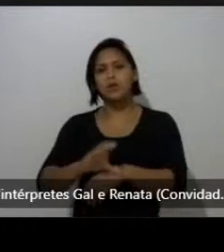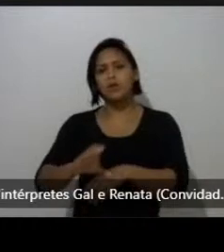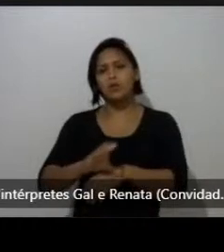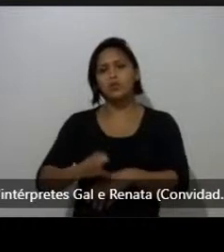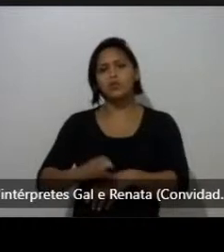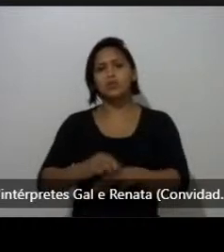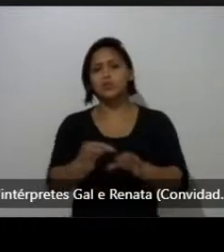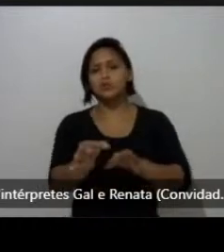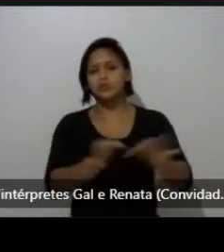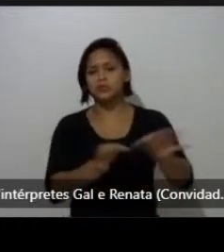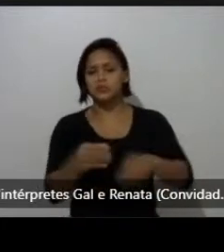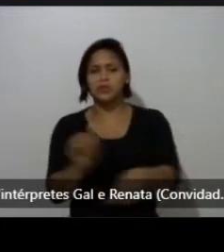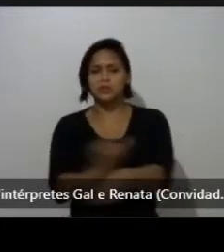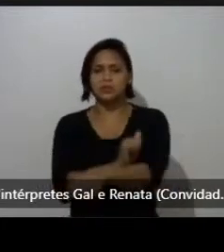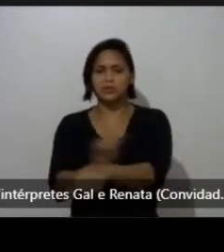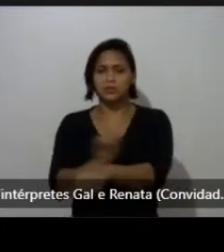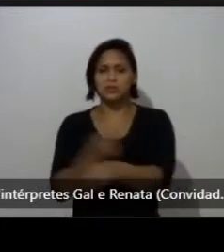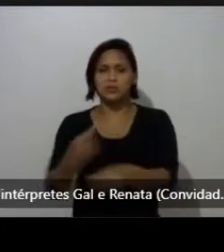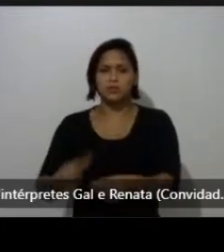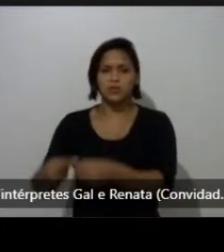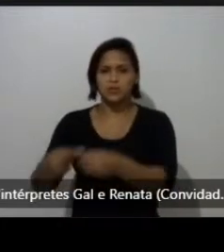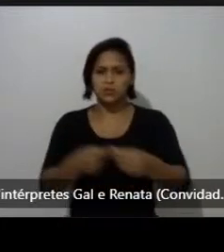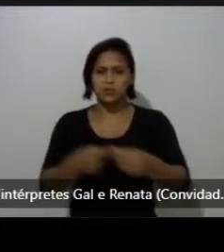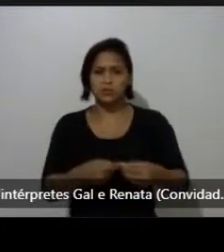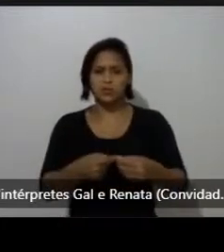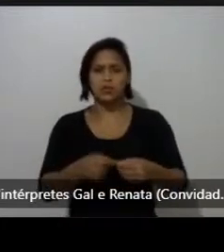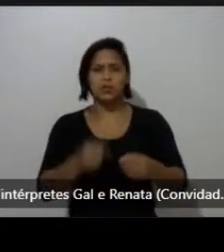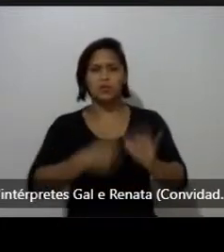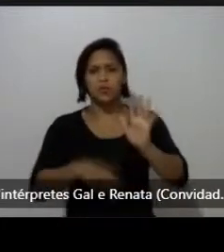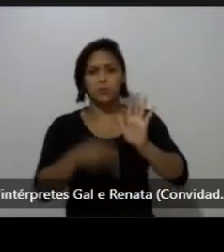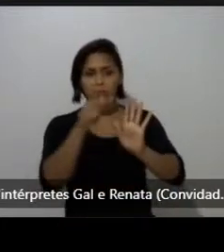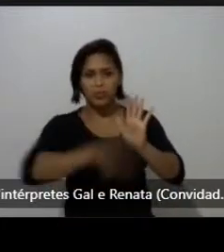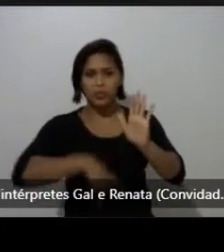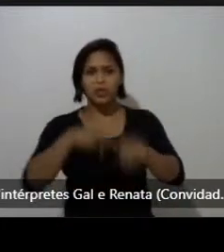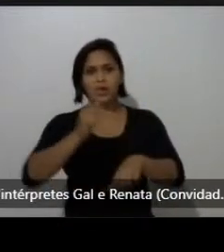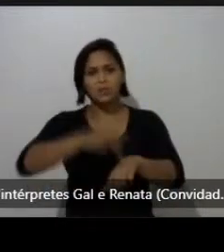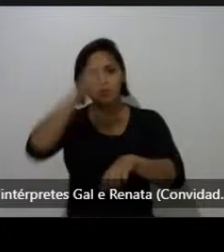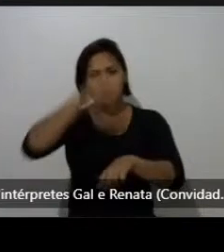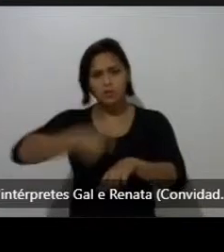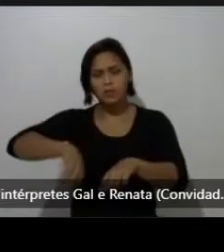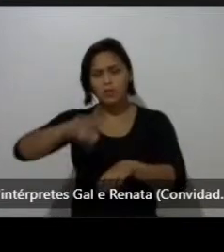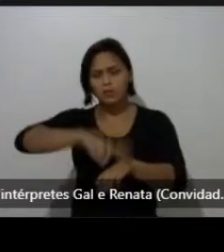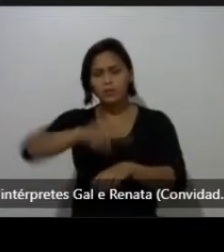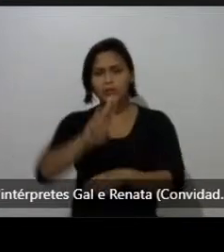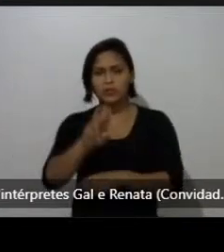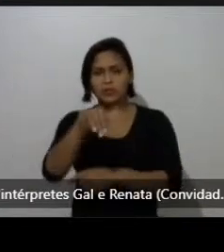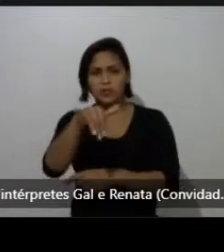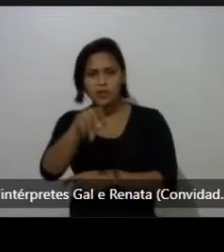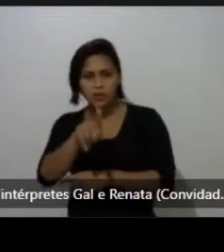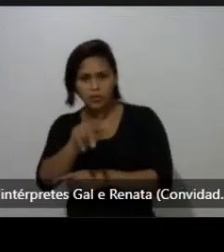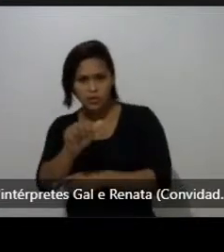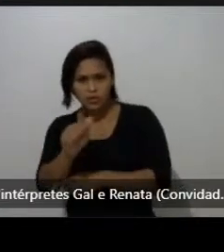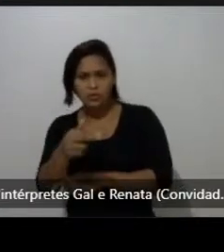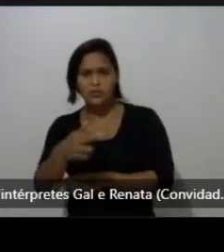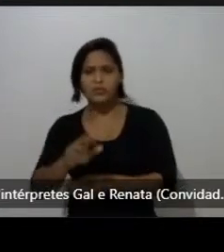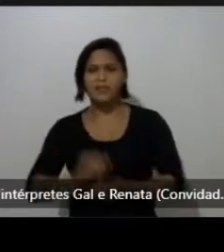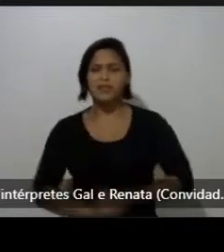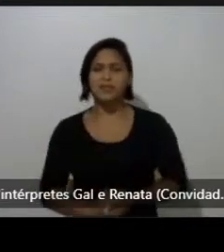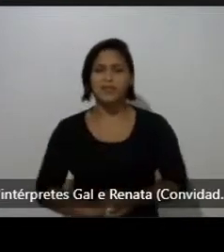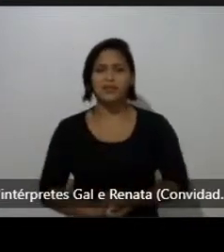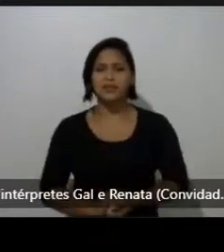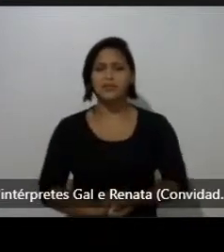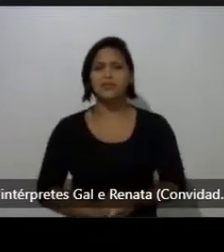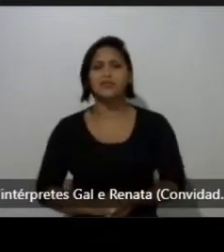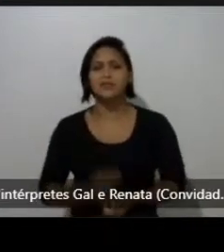Planejamento Urbano, na verdade, do Programa de Pós-Graduação em Planejamento Urbano da Univap, e também dou aula, né,